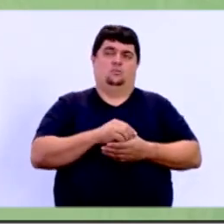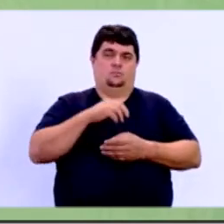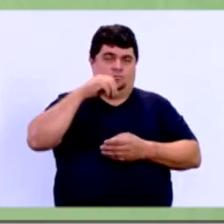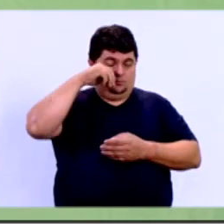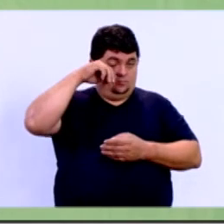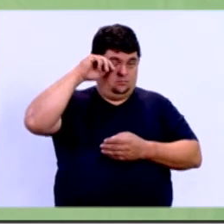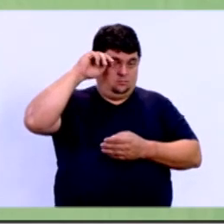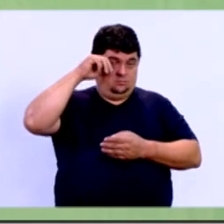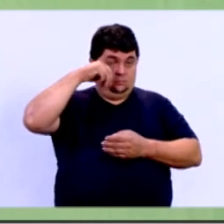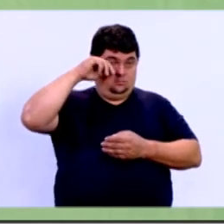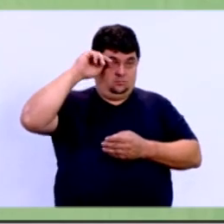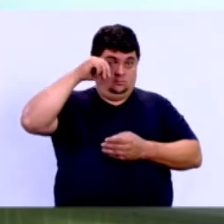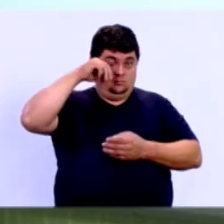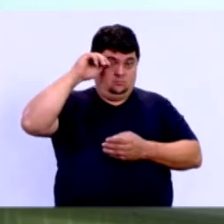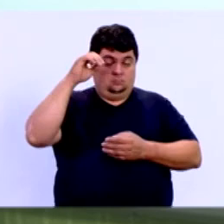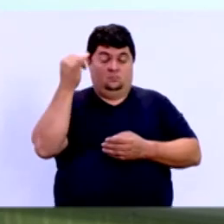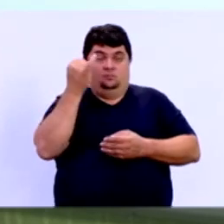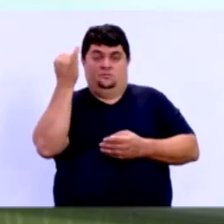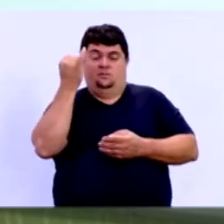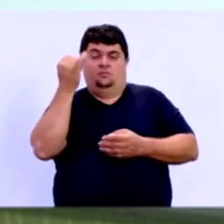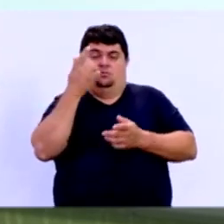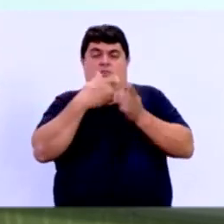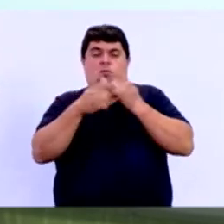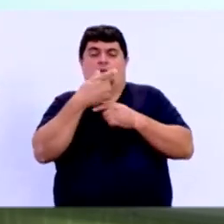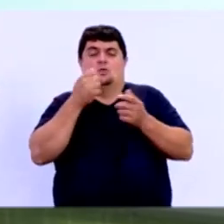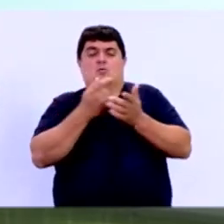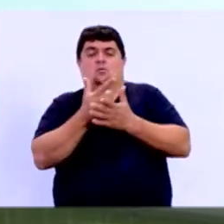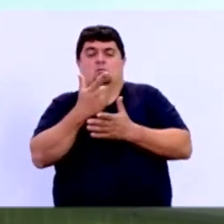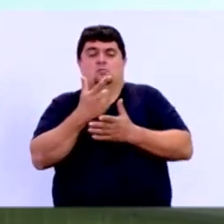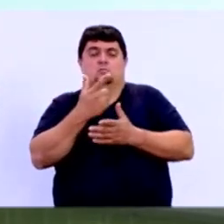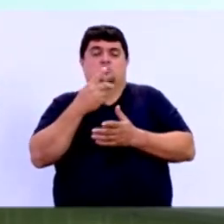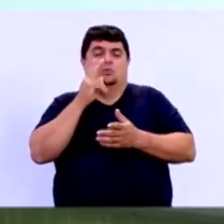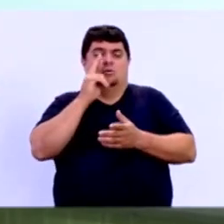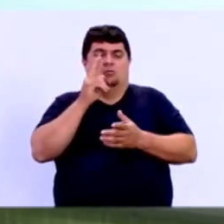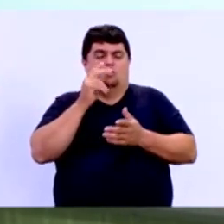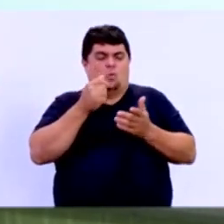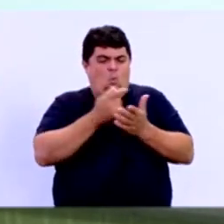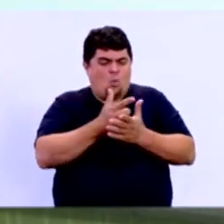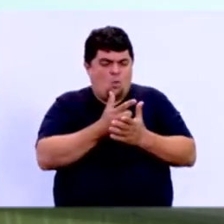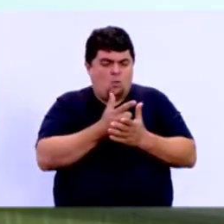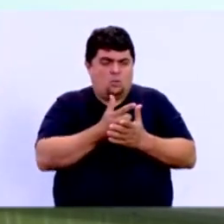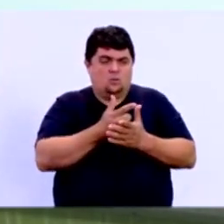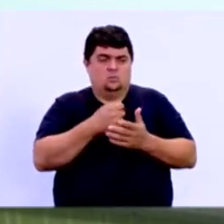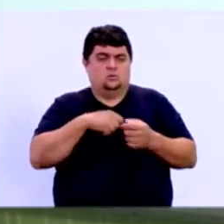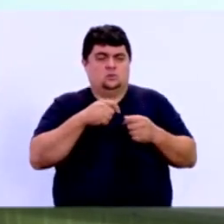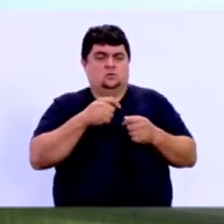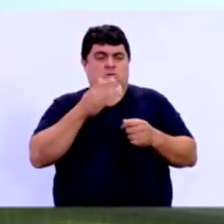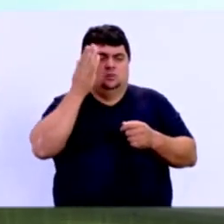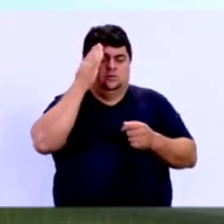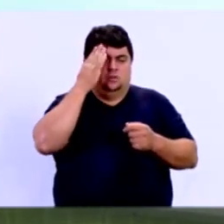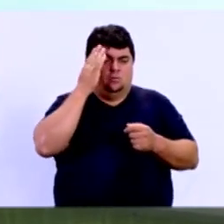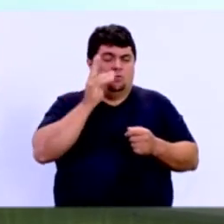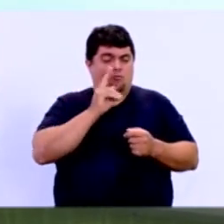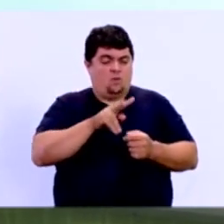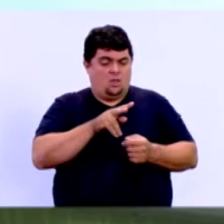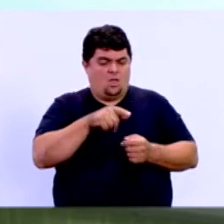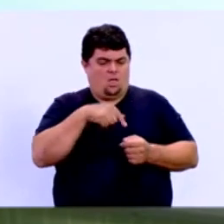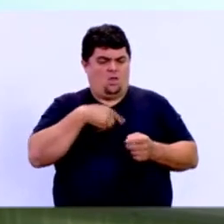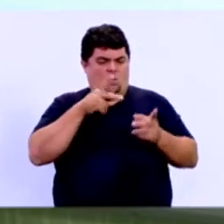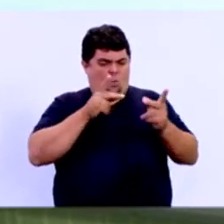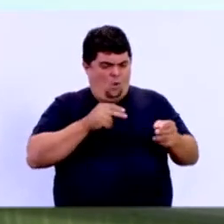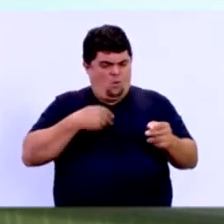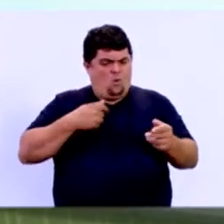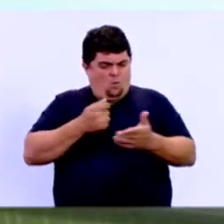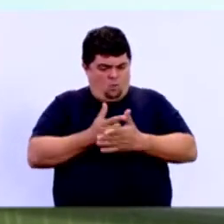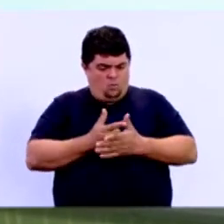Então, é importante que o gestor de compras, ao efetuar a compra, né, ele recepcione esse material, verifique se